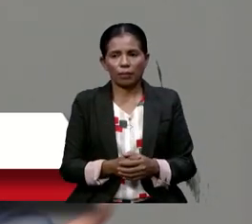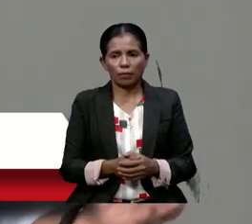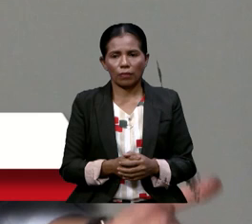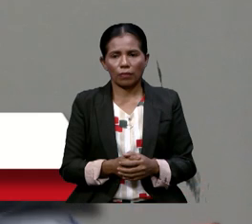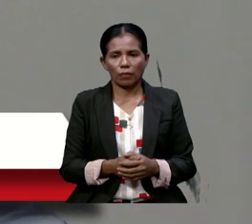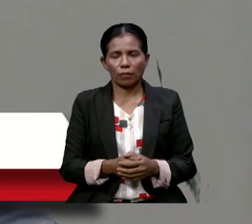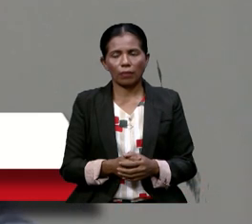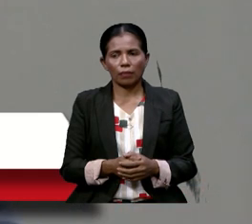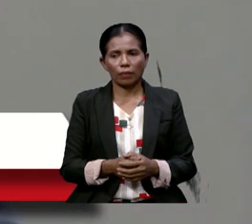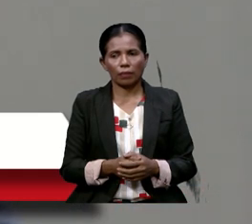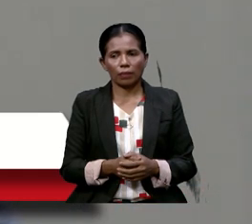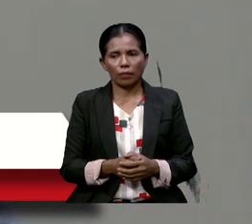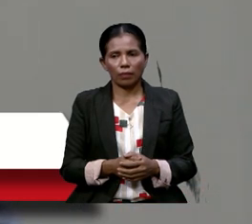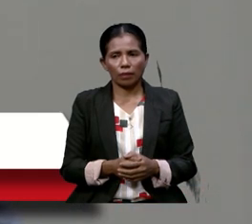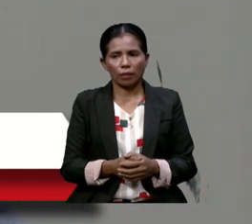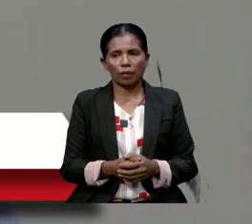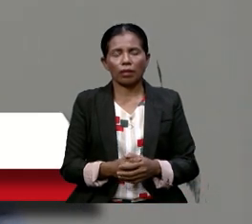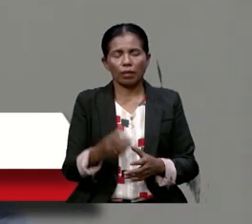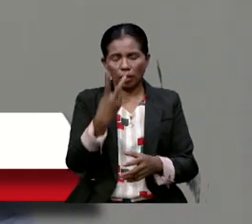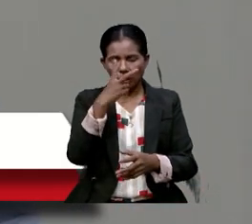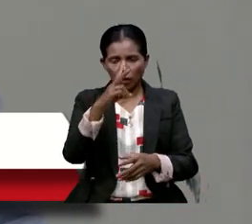com slogan ou com lema: